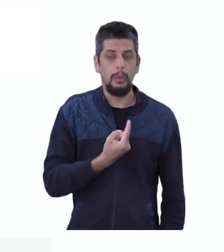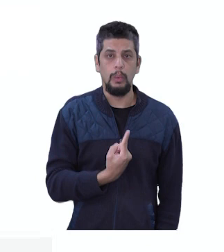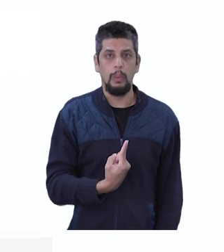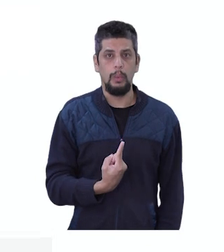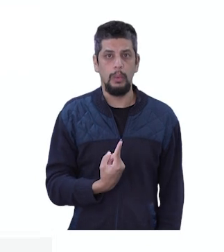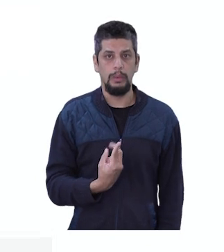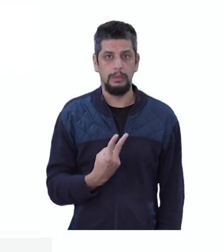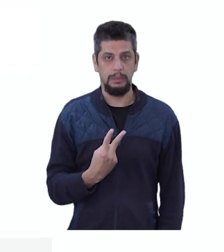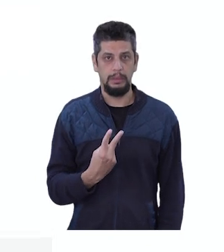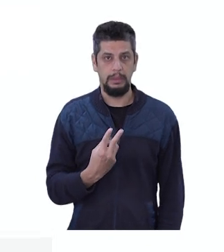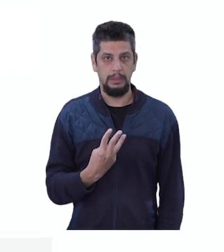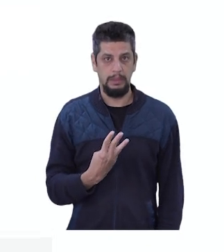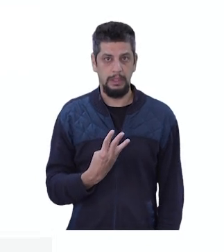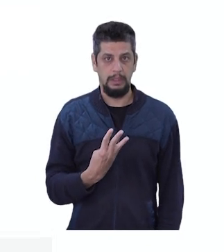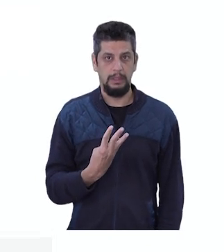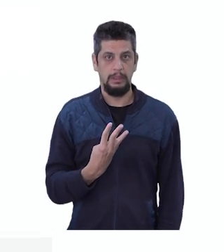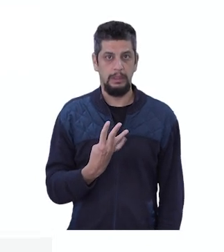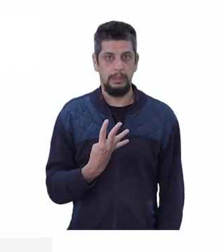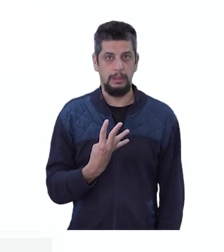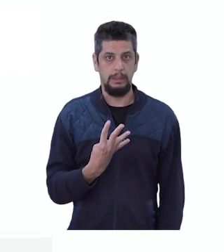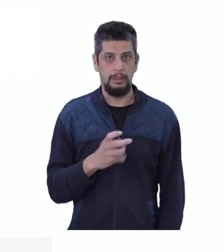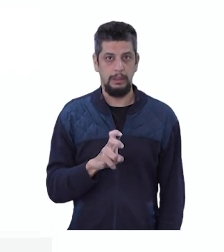Muitos meses.